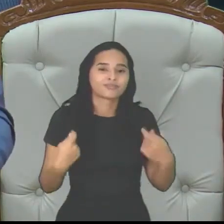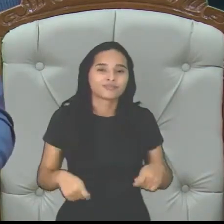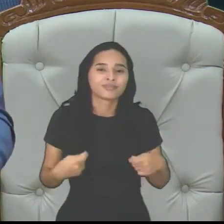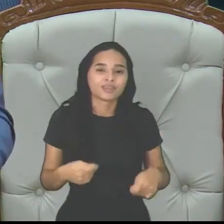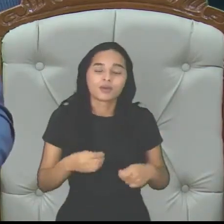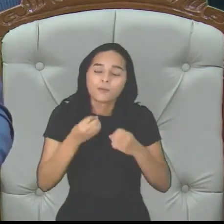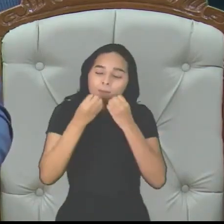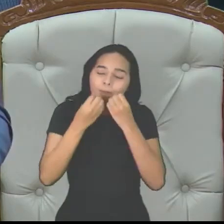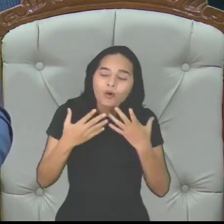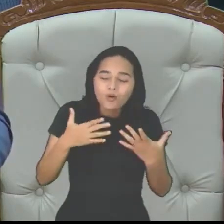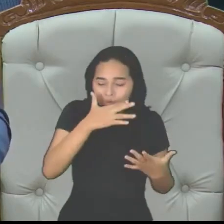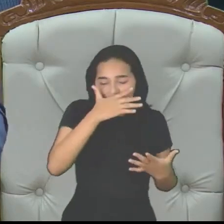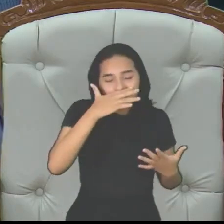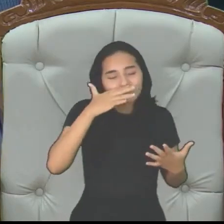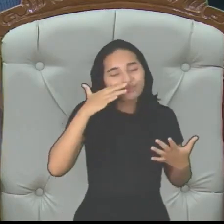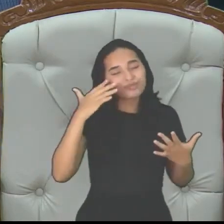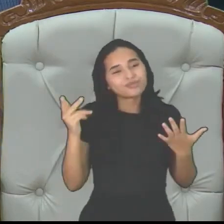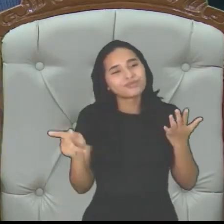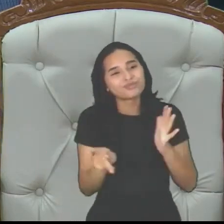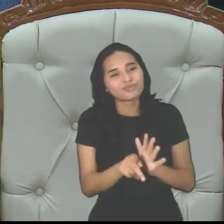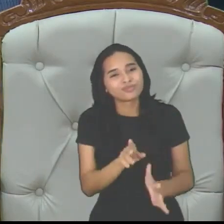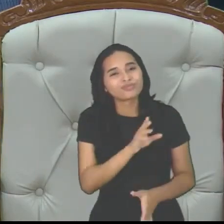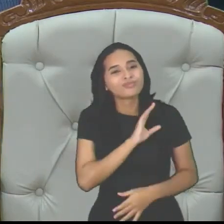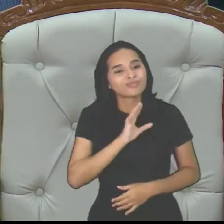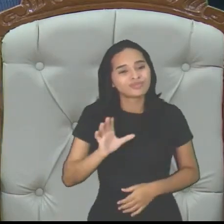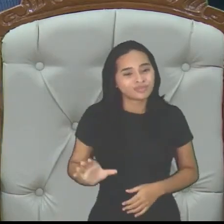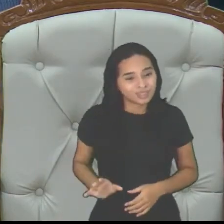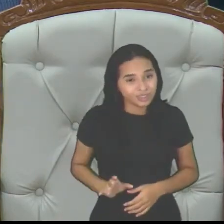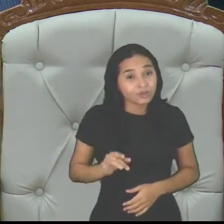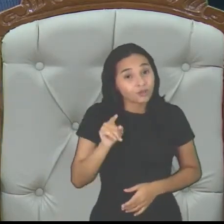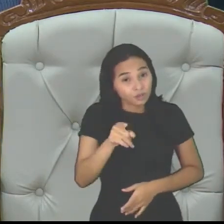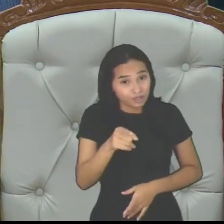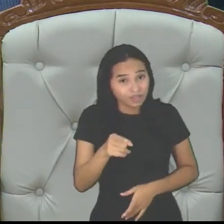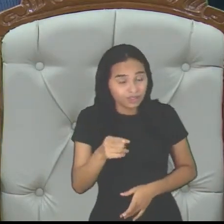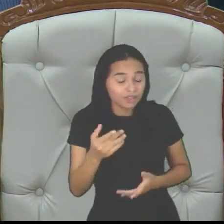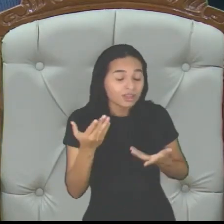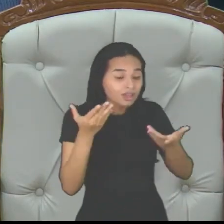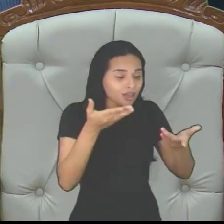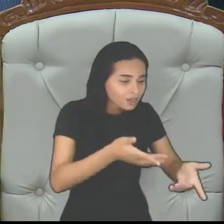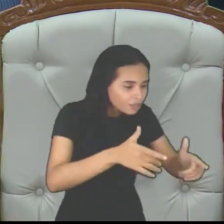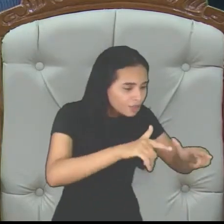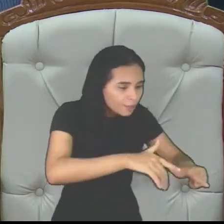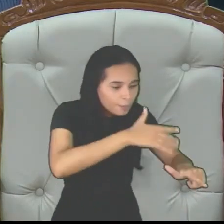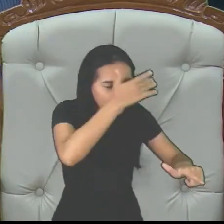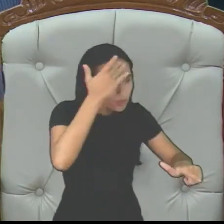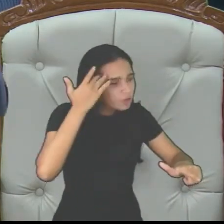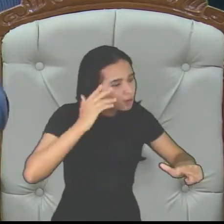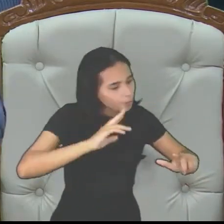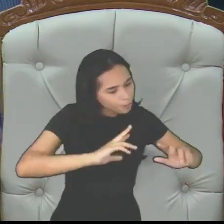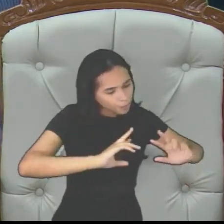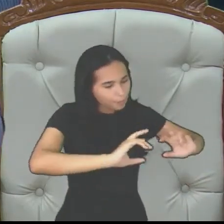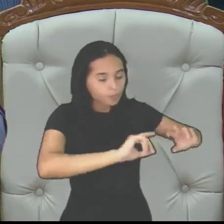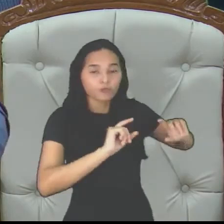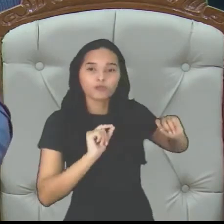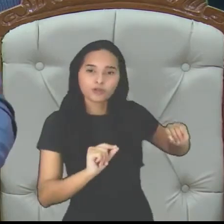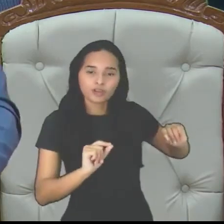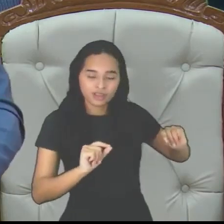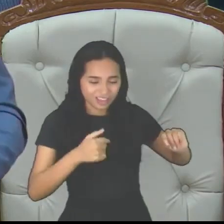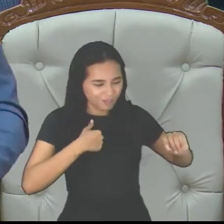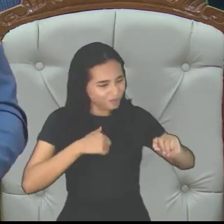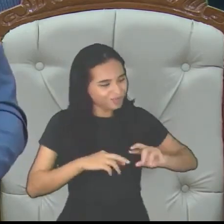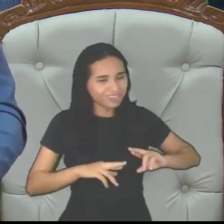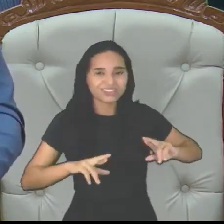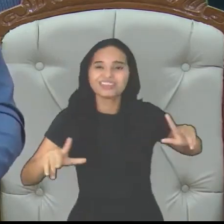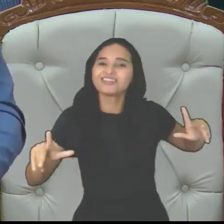bom cheiro de Cristo. Quando você chegar num canto, as pessoas precisam perceber que você é